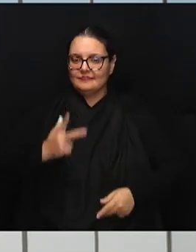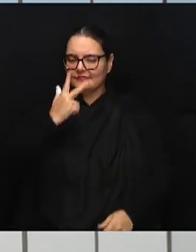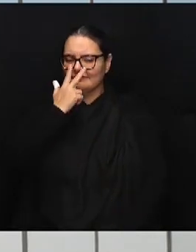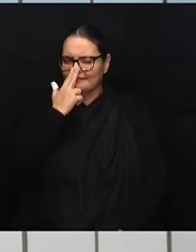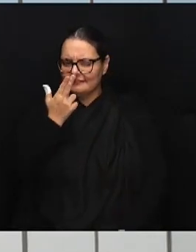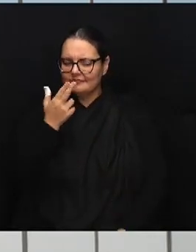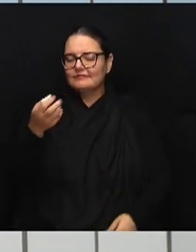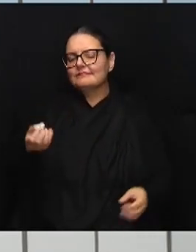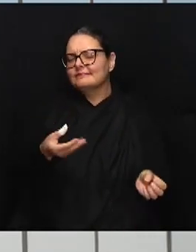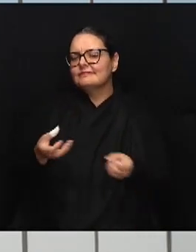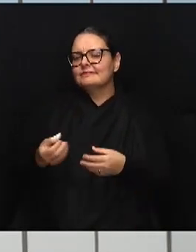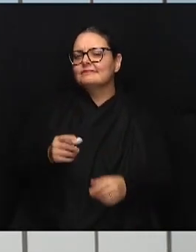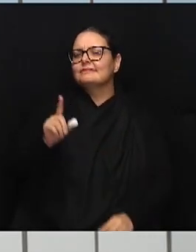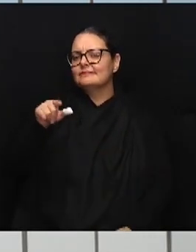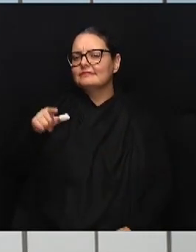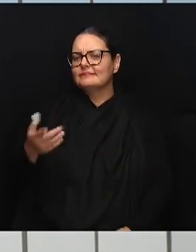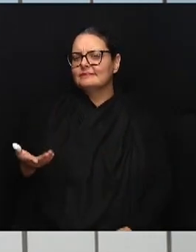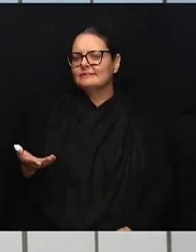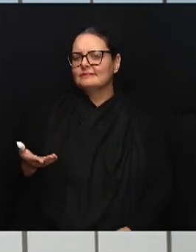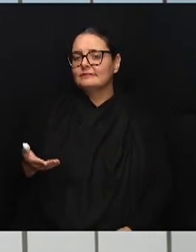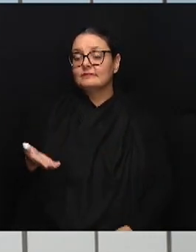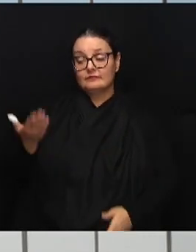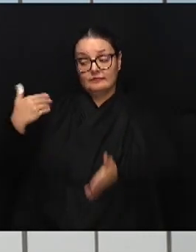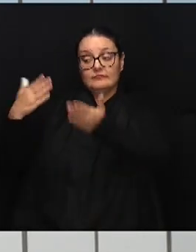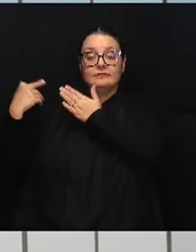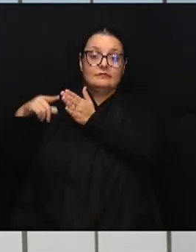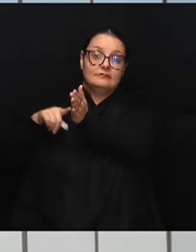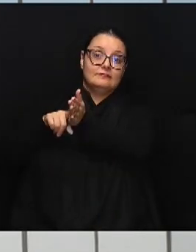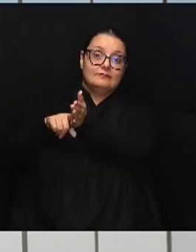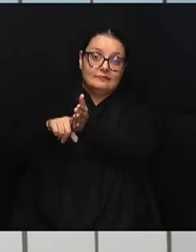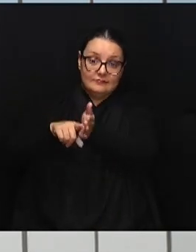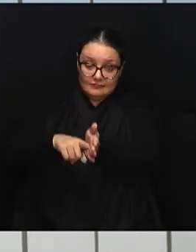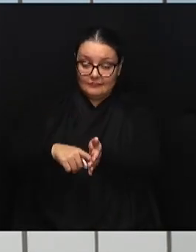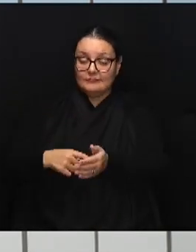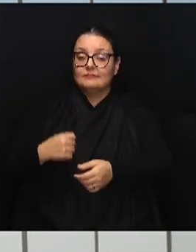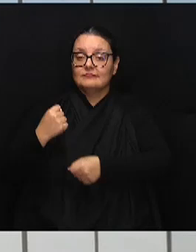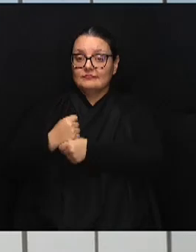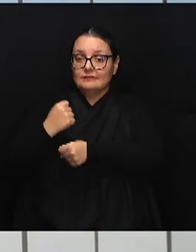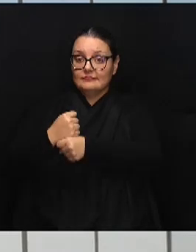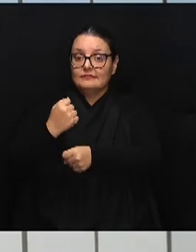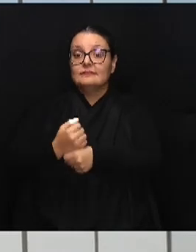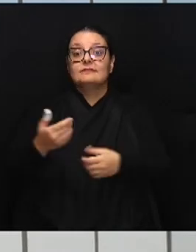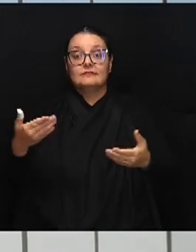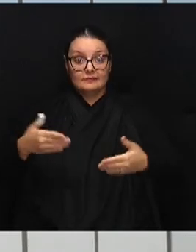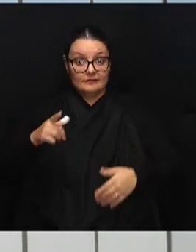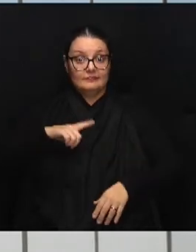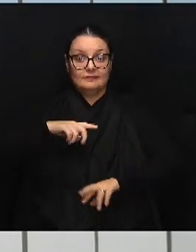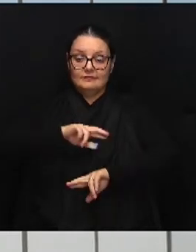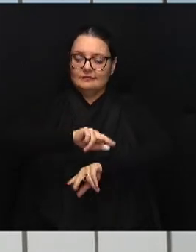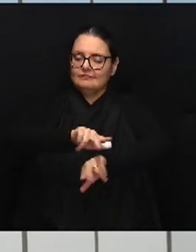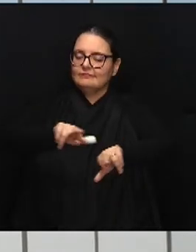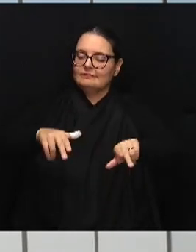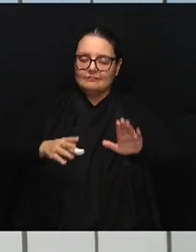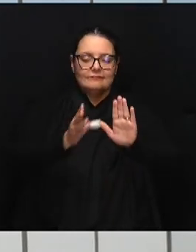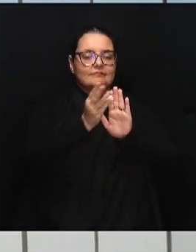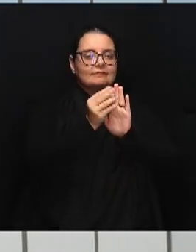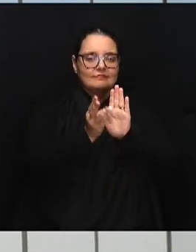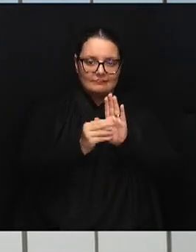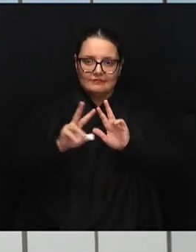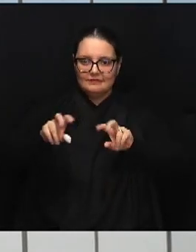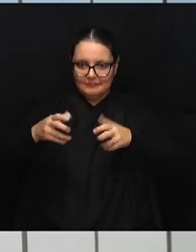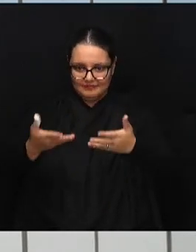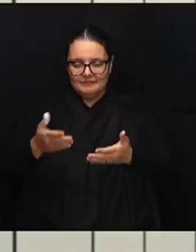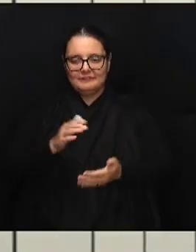muito atual, mas ele já vem sendo pesquisado há algumas décadas e hoje nós temos uma série de conceitos a respeito